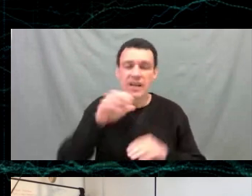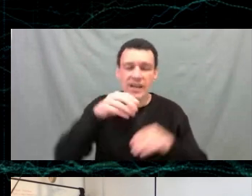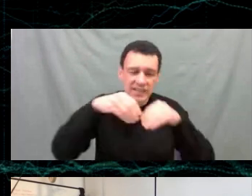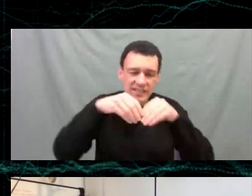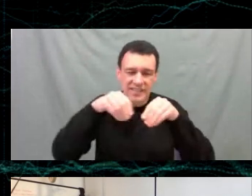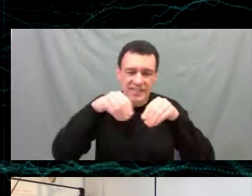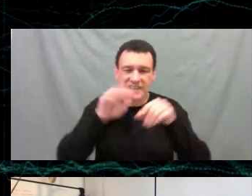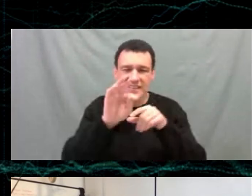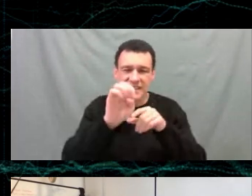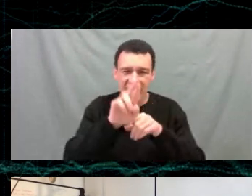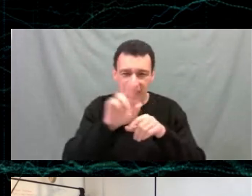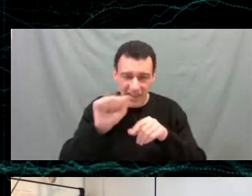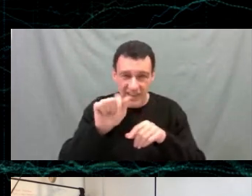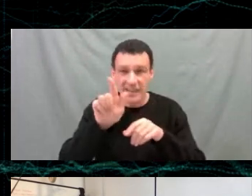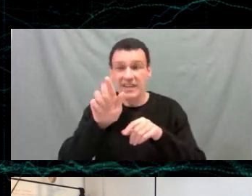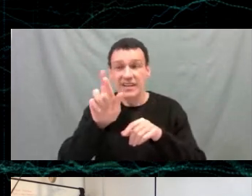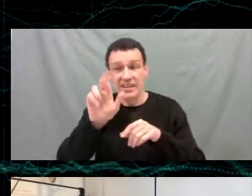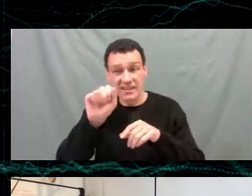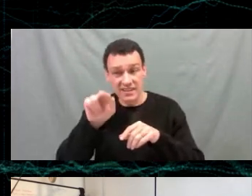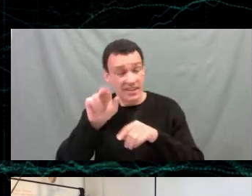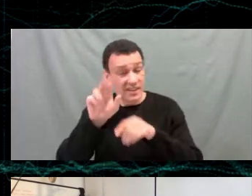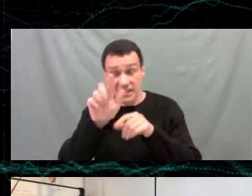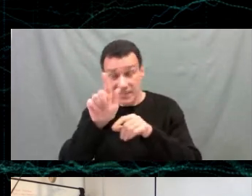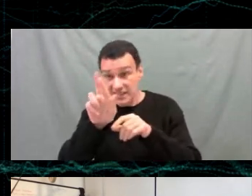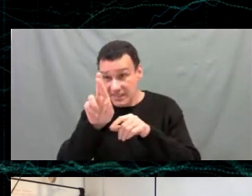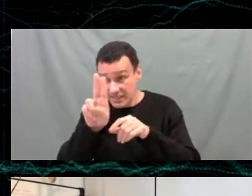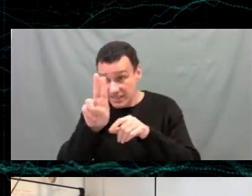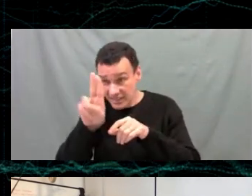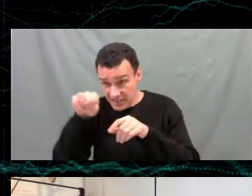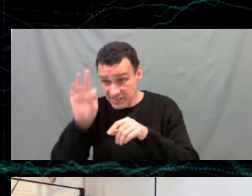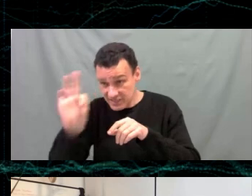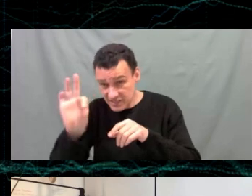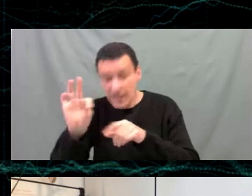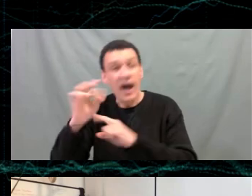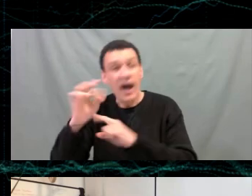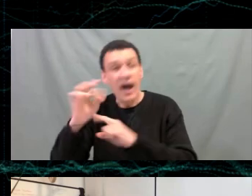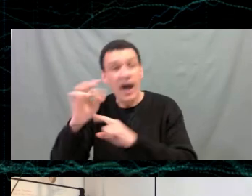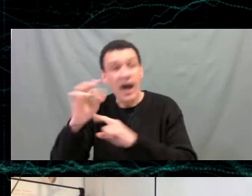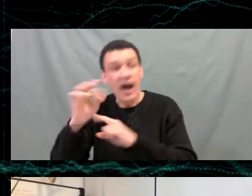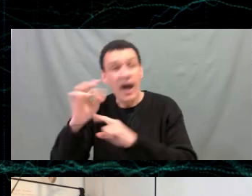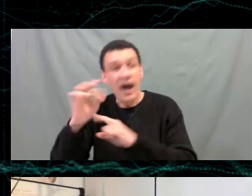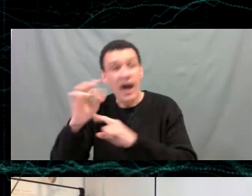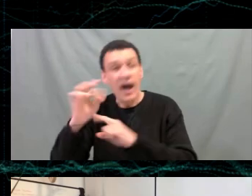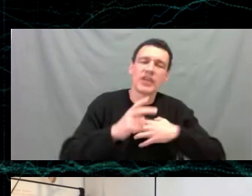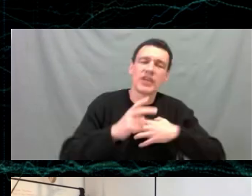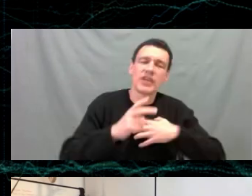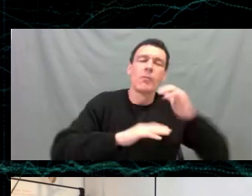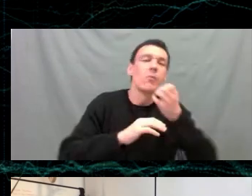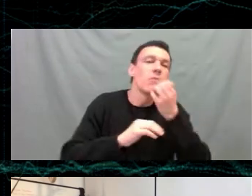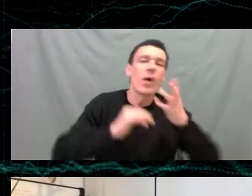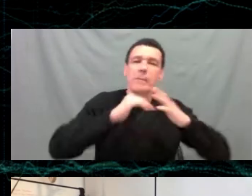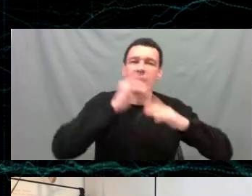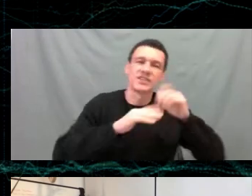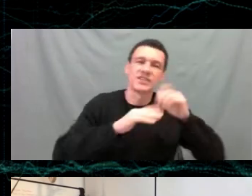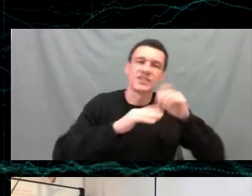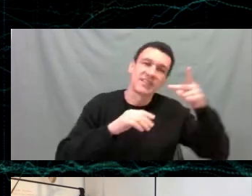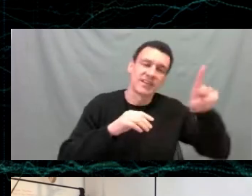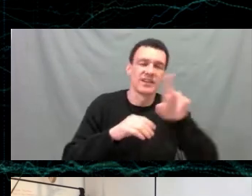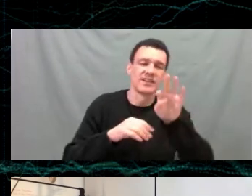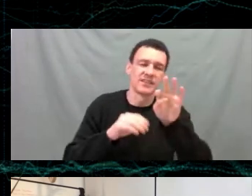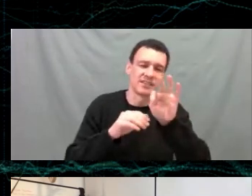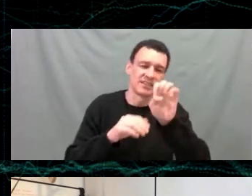boas práticas do Terraform, é essa configuração aqui de Remote State. Então, olha que legal, essa configuração